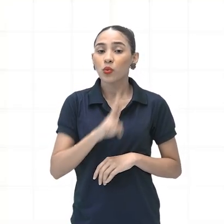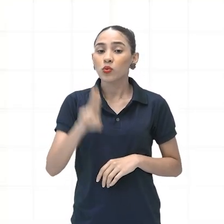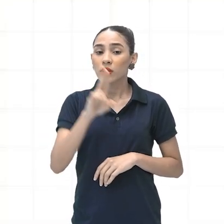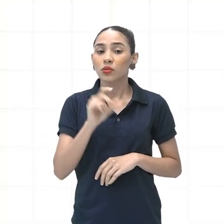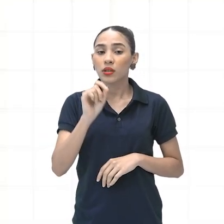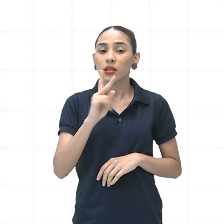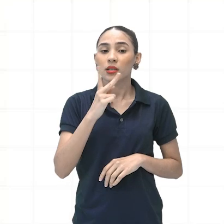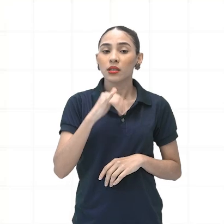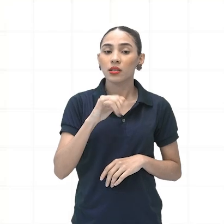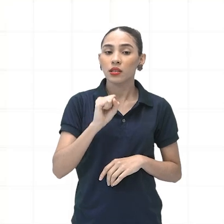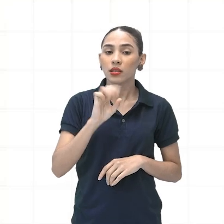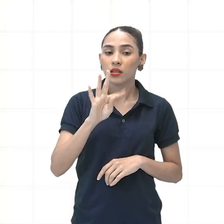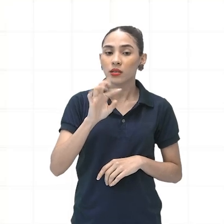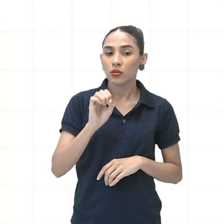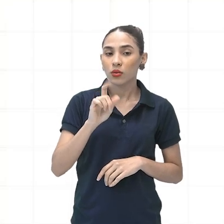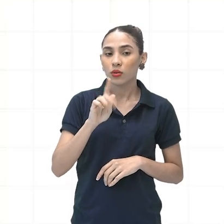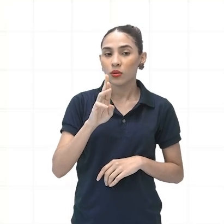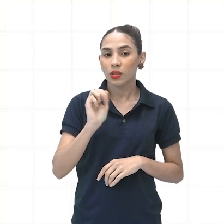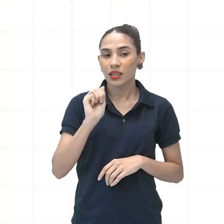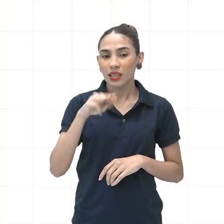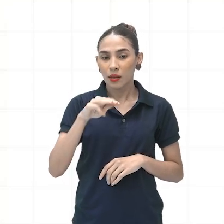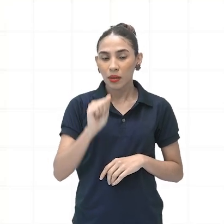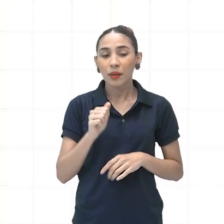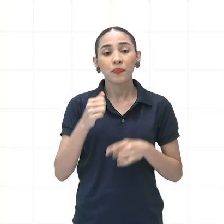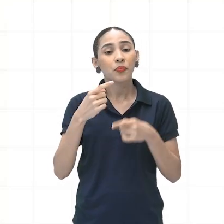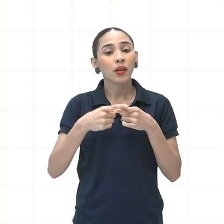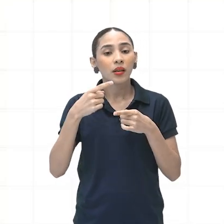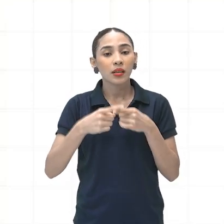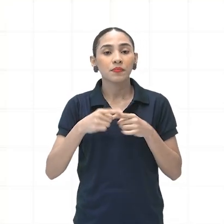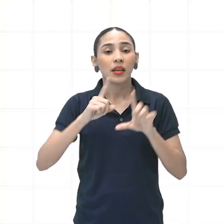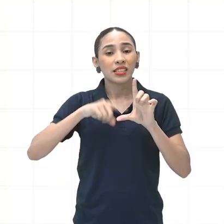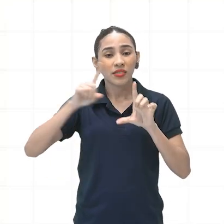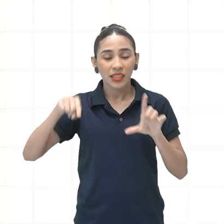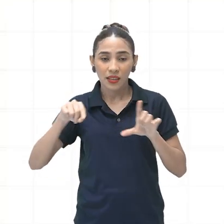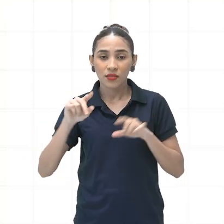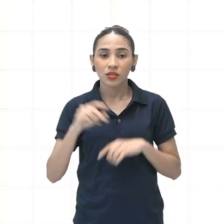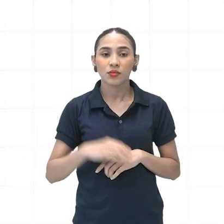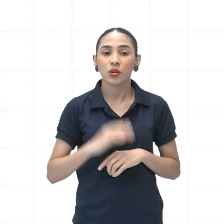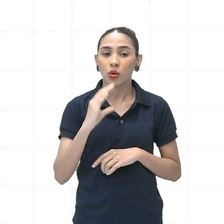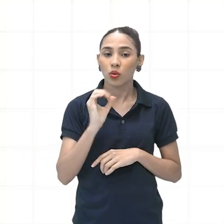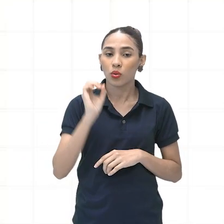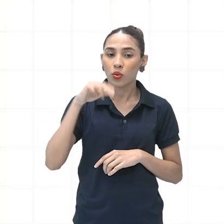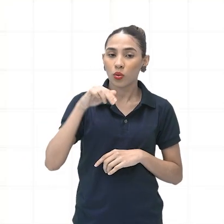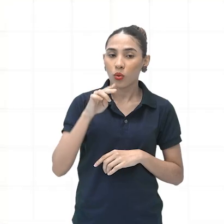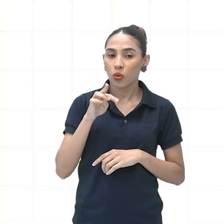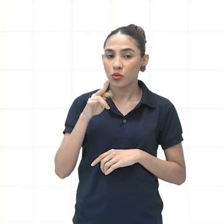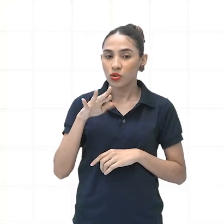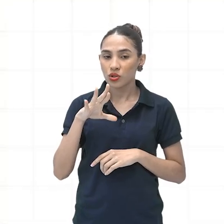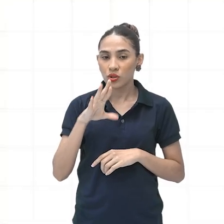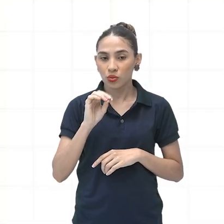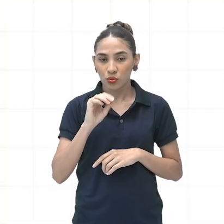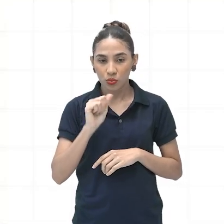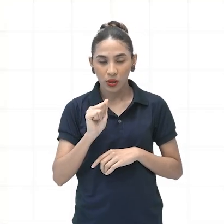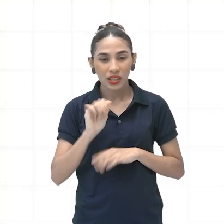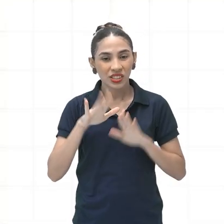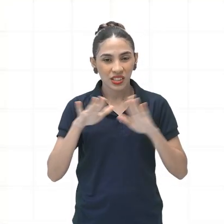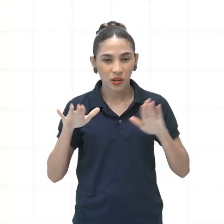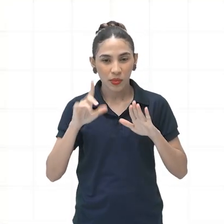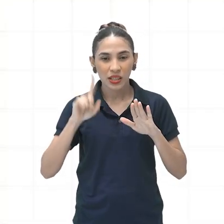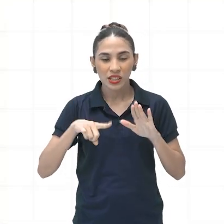utilizando o histograma. Tudo bem? Porque as variáveis contínuas, elas geralmente